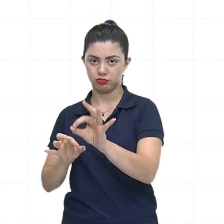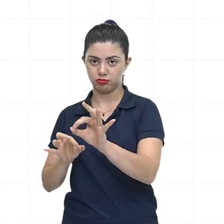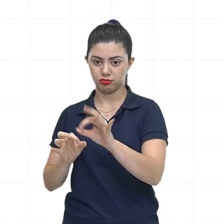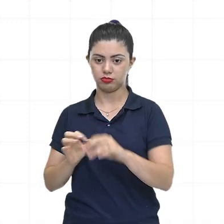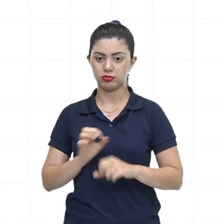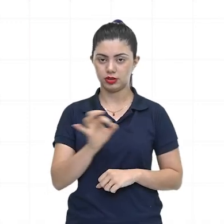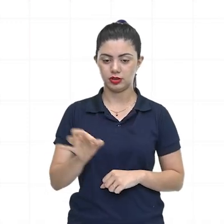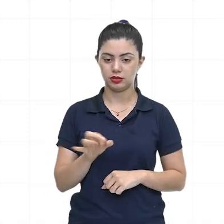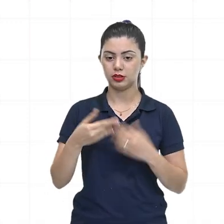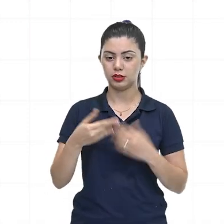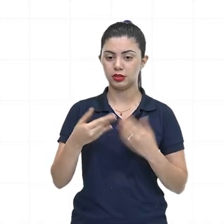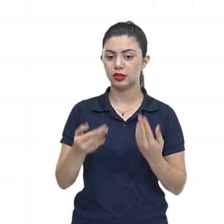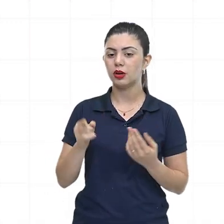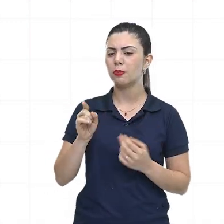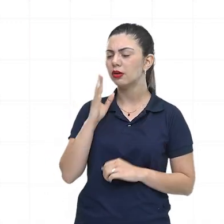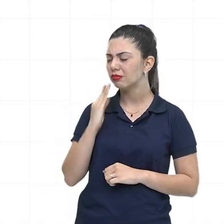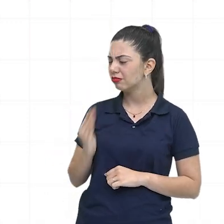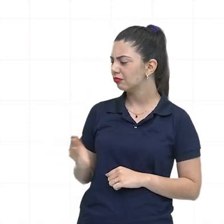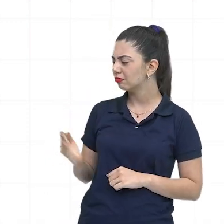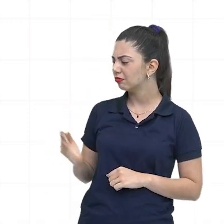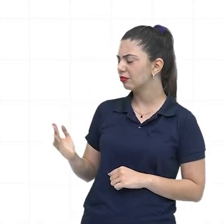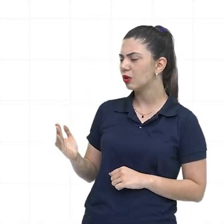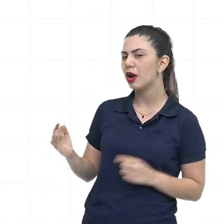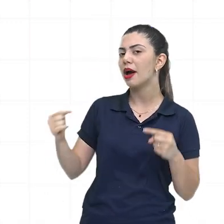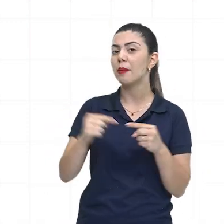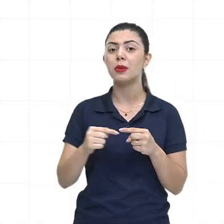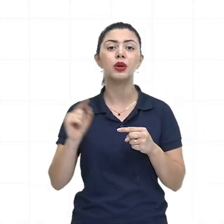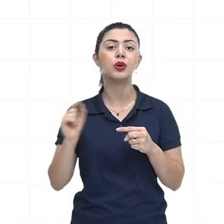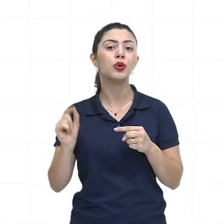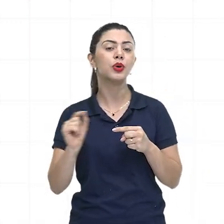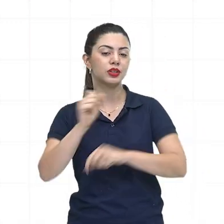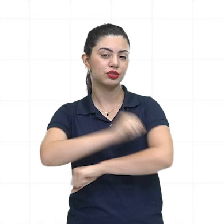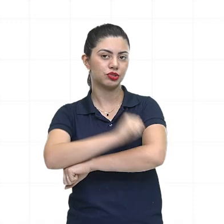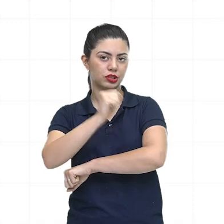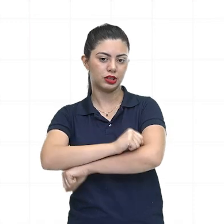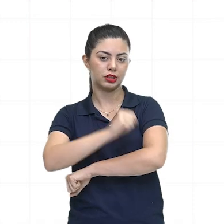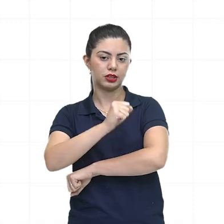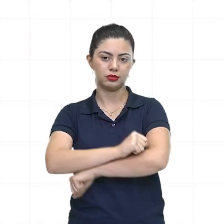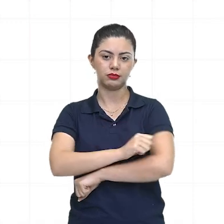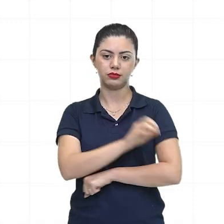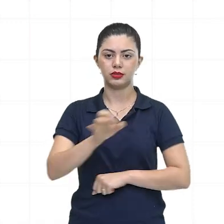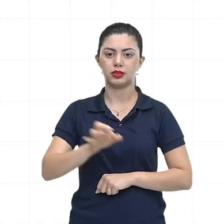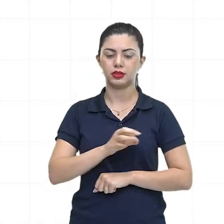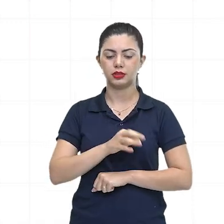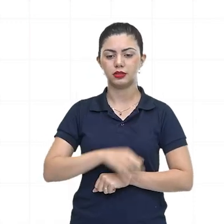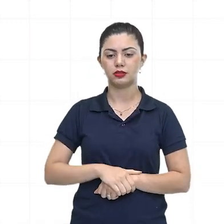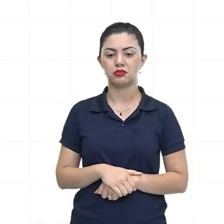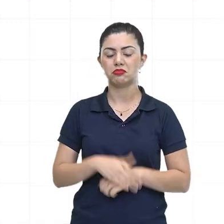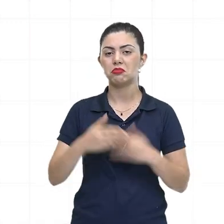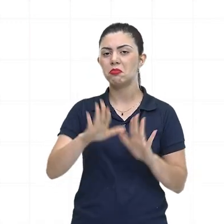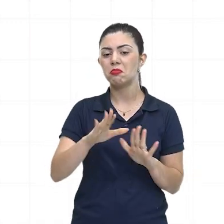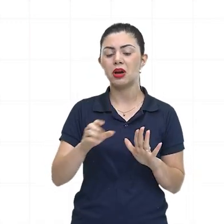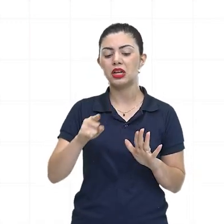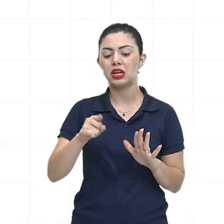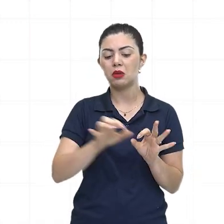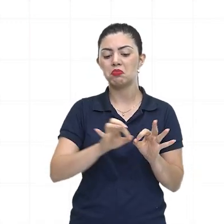Essa estrutura aqui representa o quê? As janelas, certo? No caso aqui nós não temos aqui o